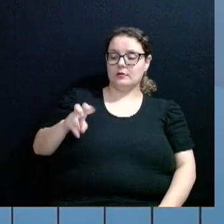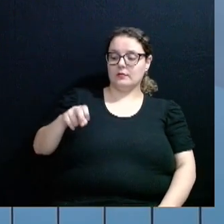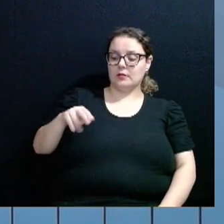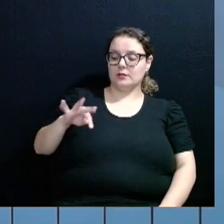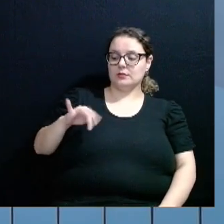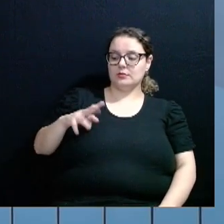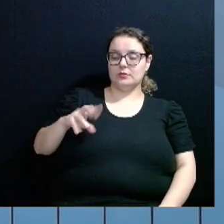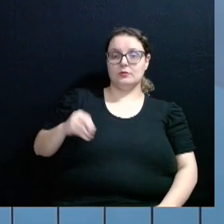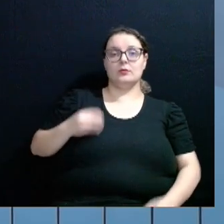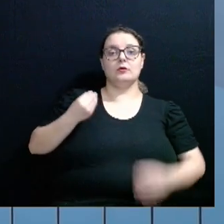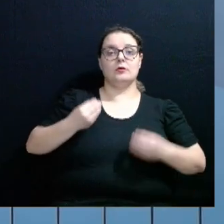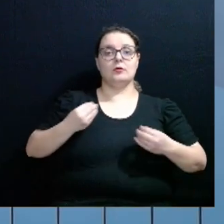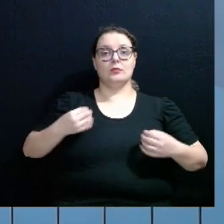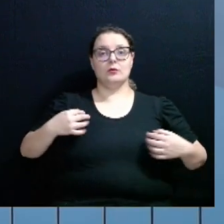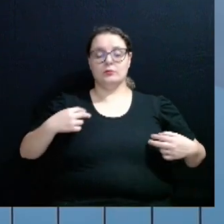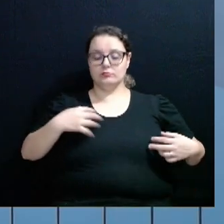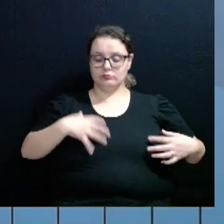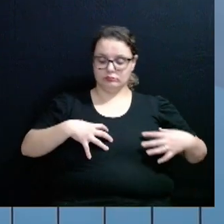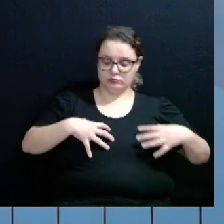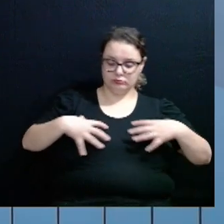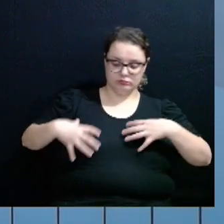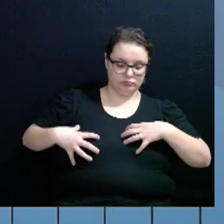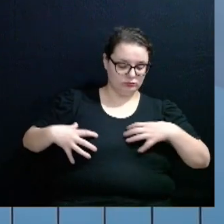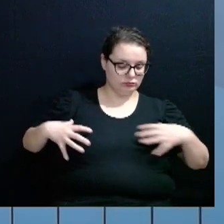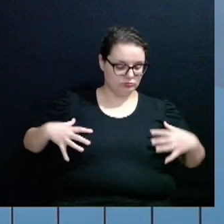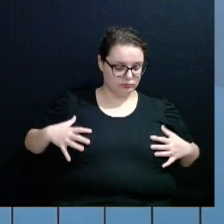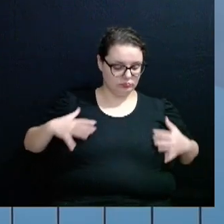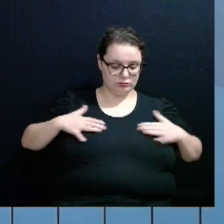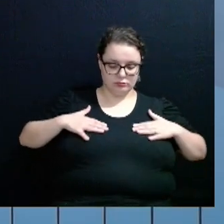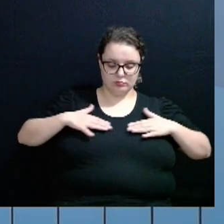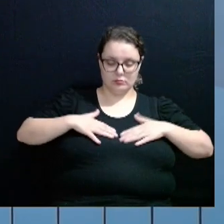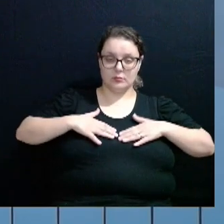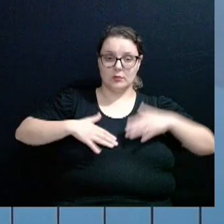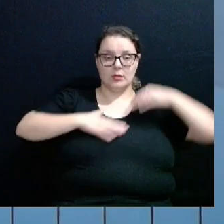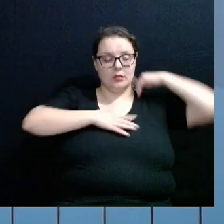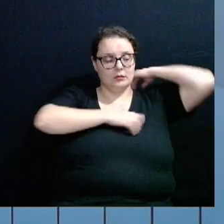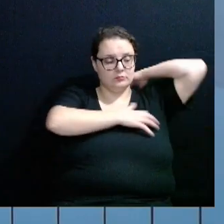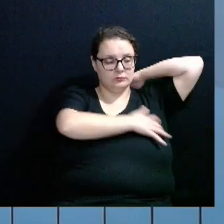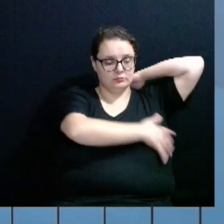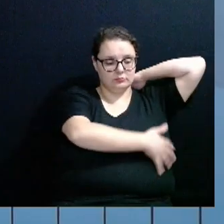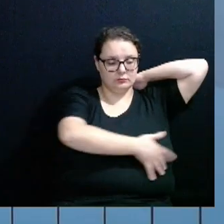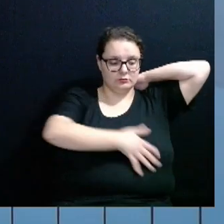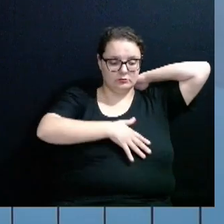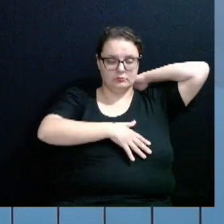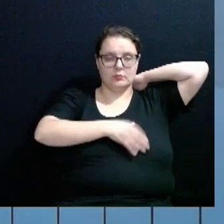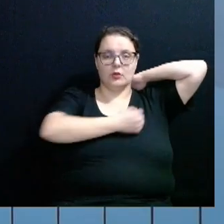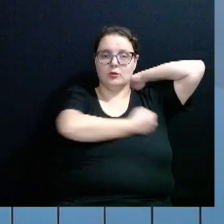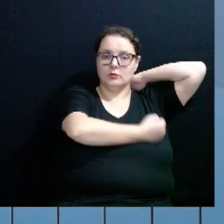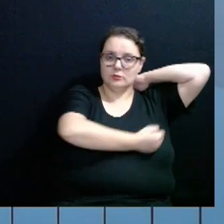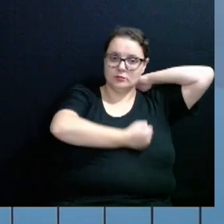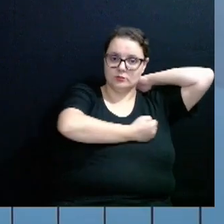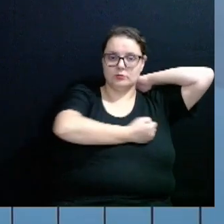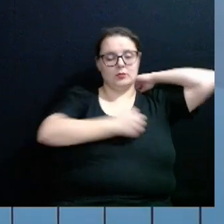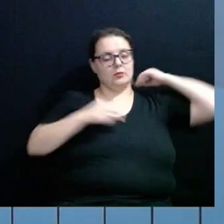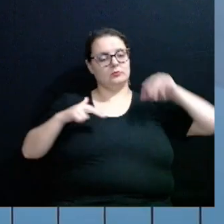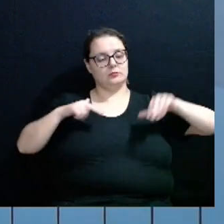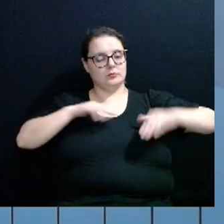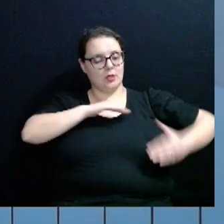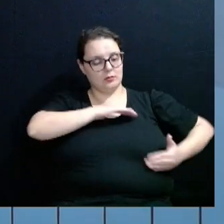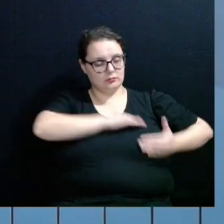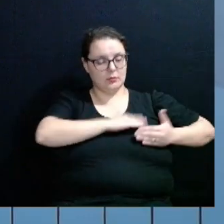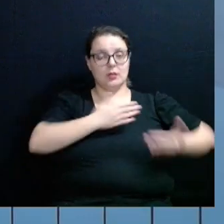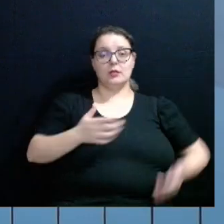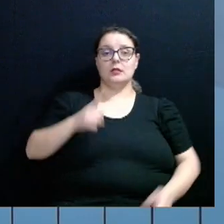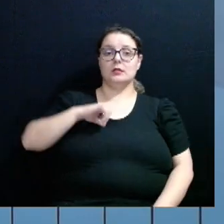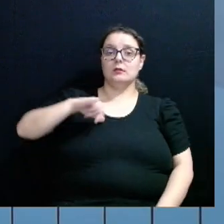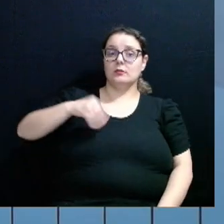para sentir mesmo de verdade se você tem a oportunidade de um tratamento preventivo ou